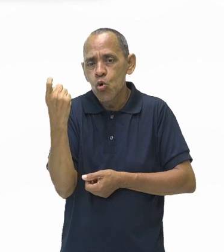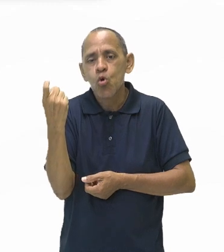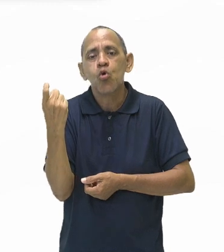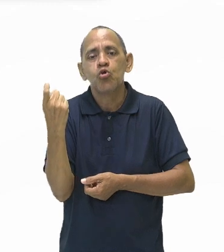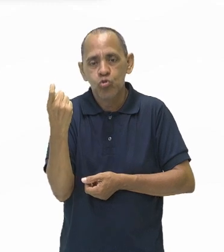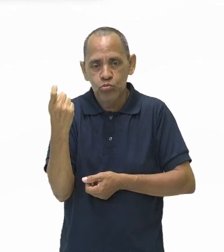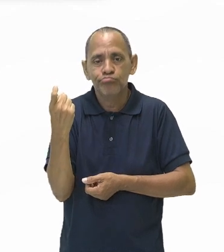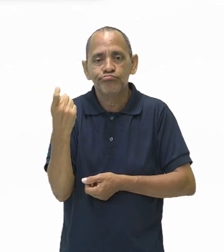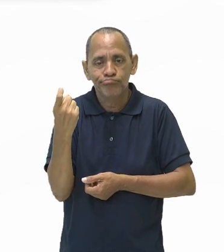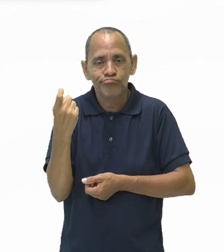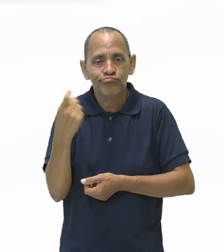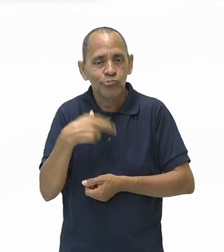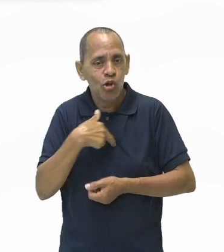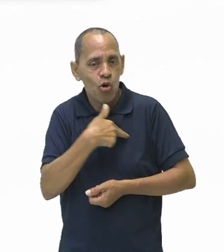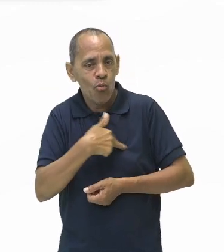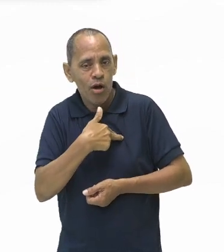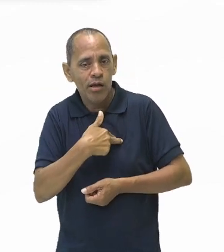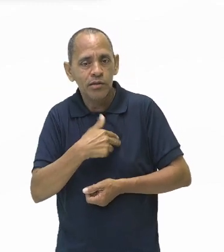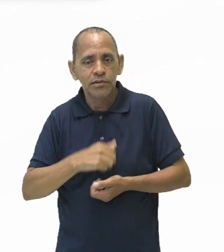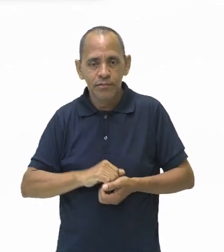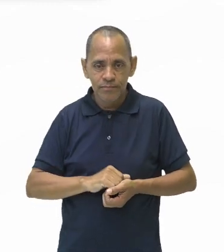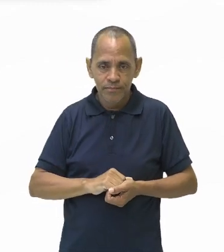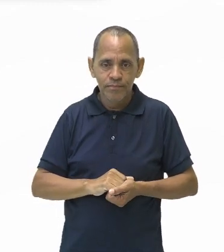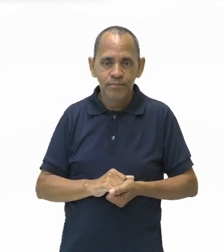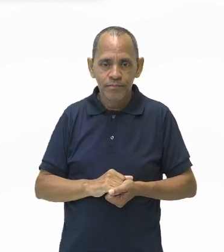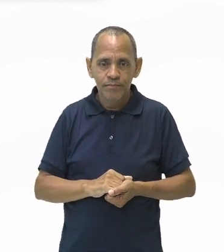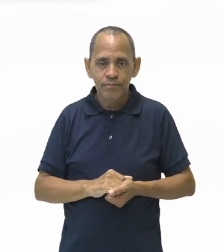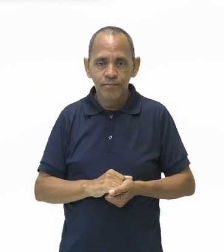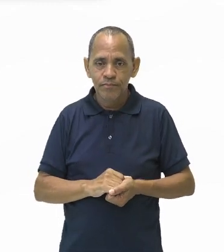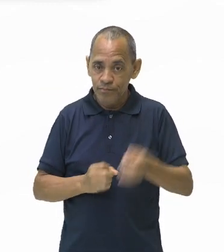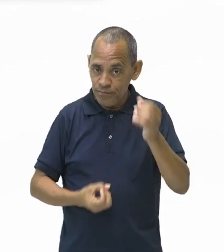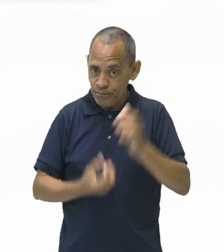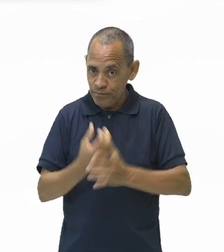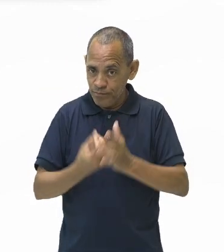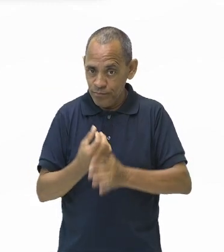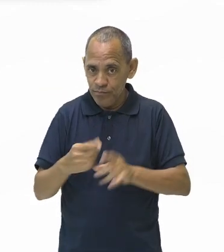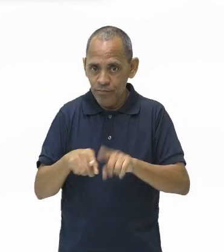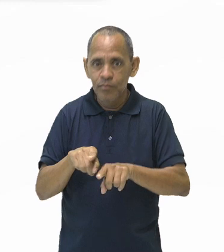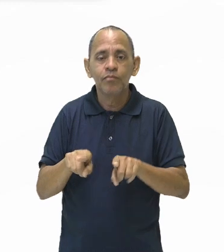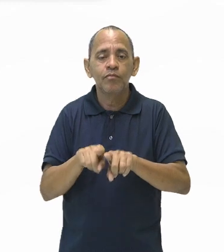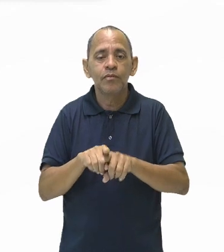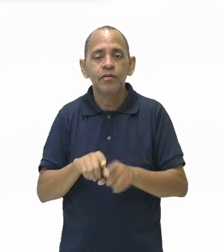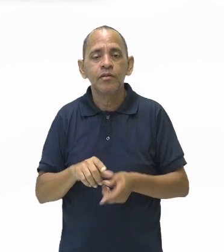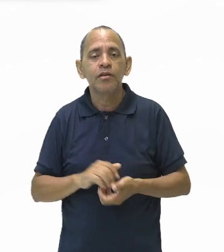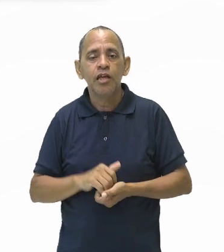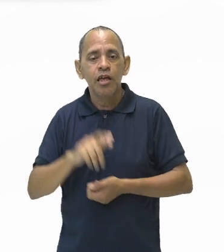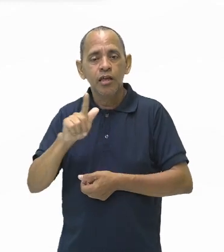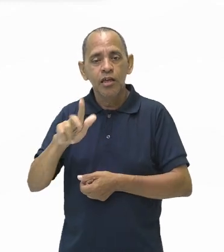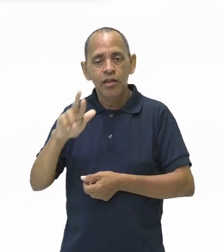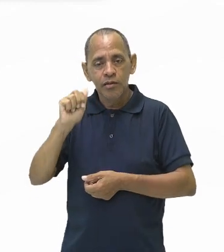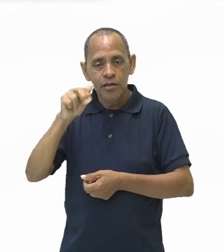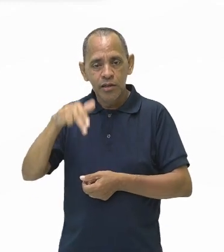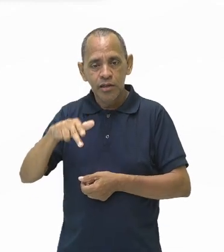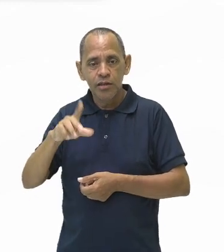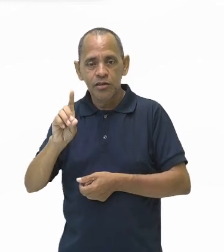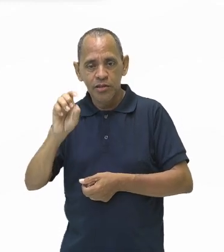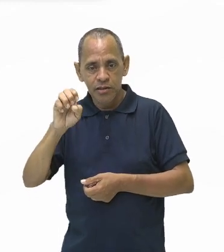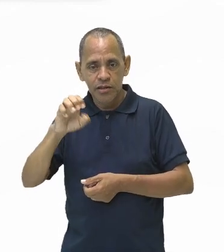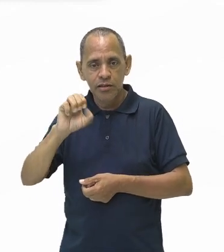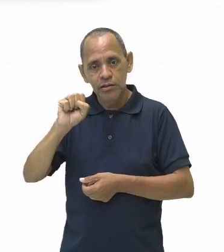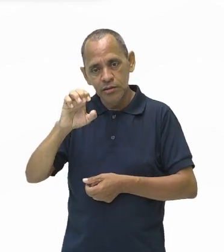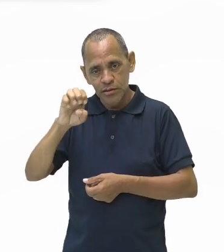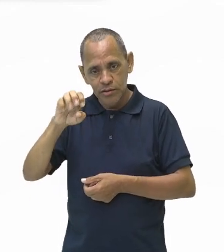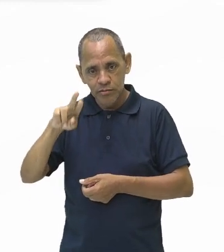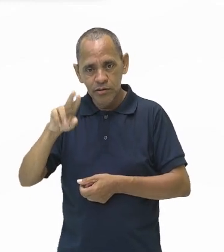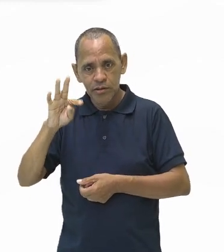único romance, não é que ele só teve essa obra. O único romance foi Grande Sertão, Veredas, que ele foi publicado em